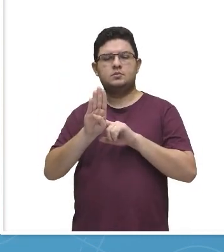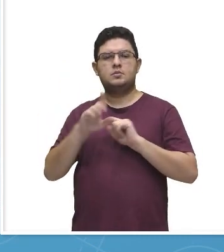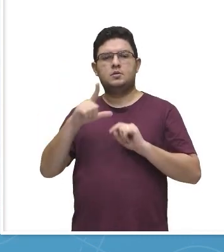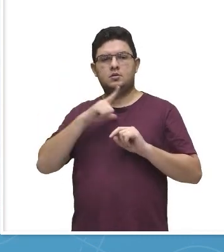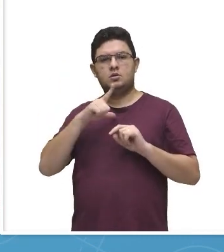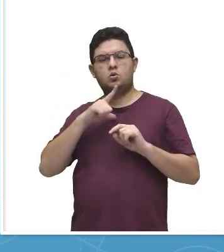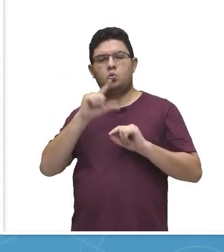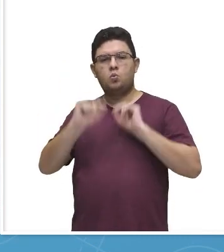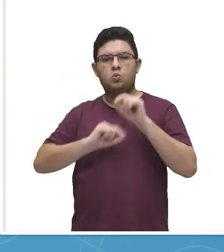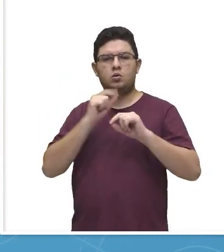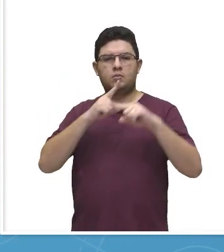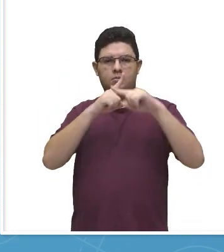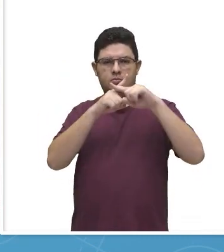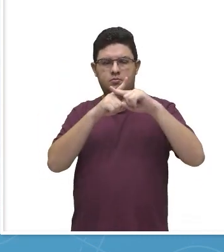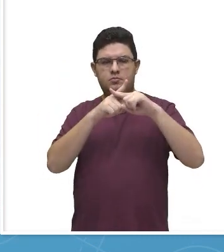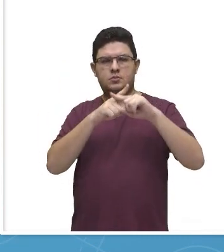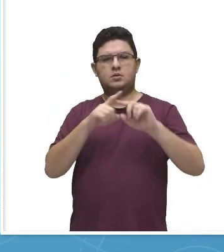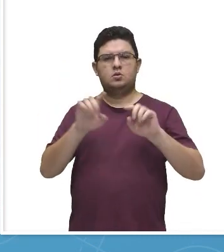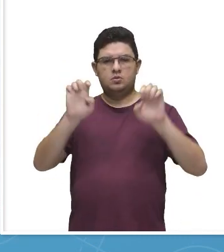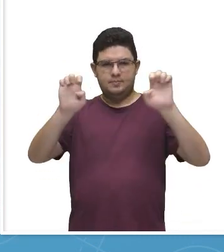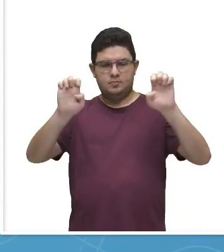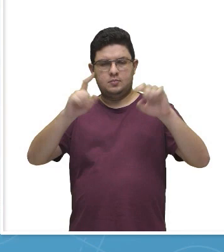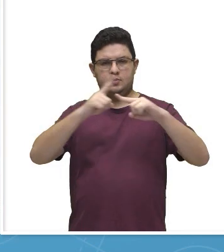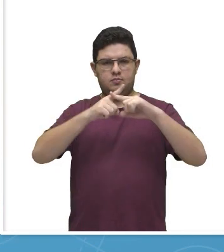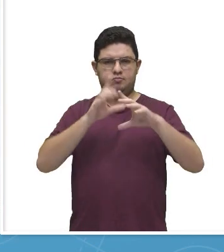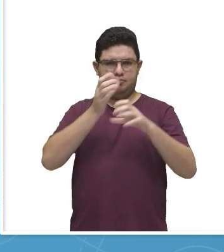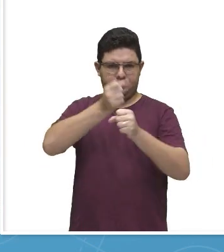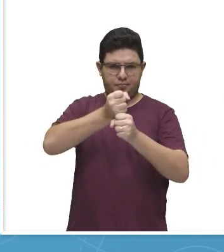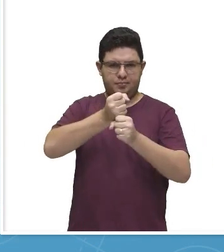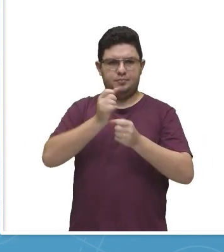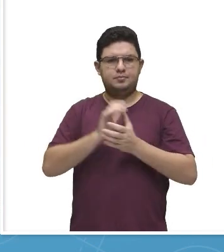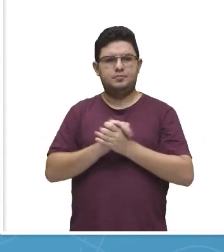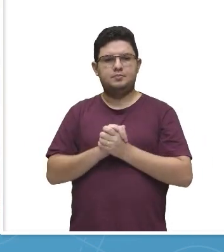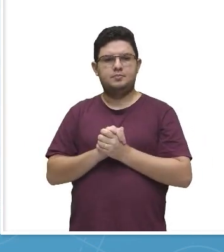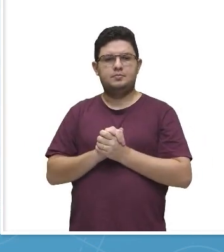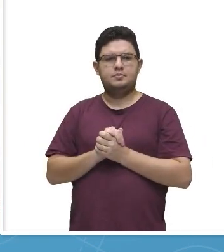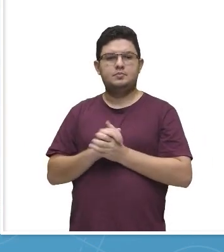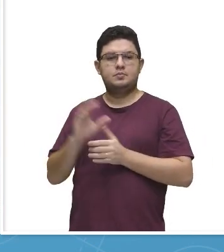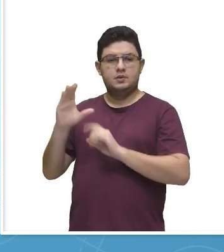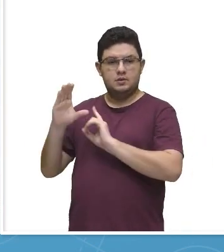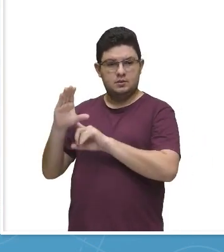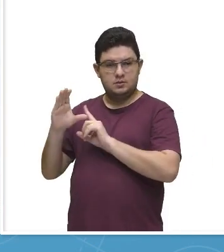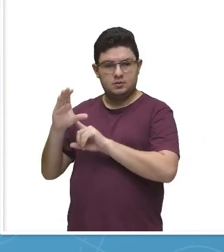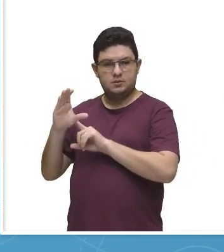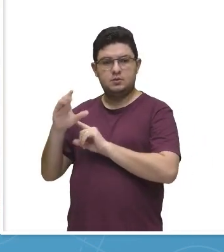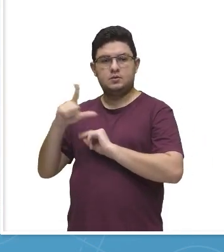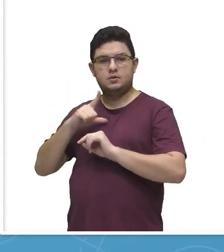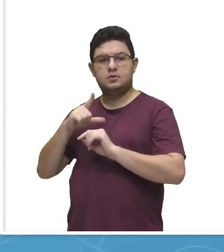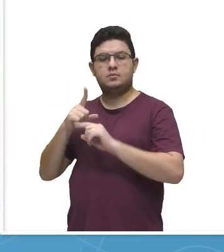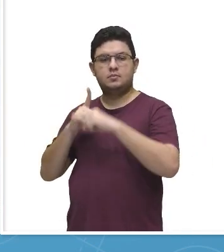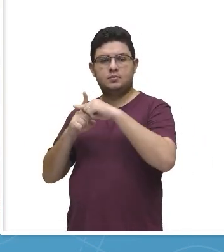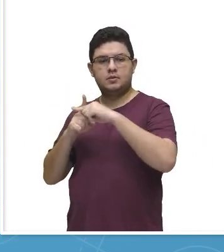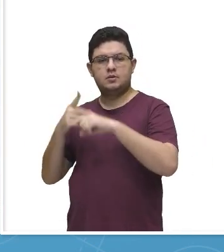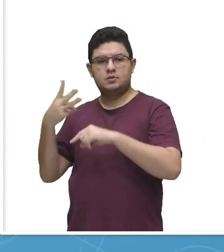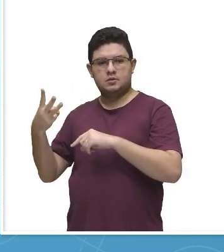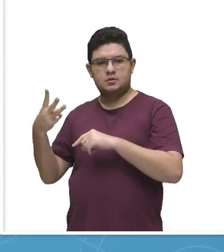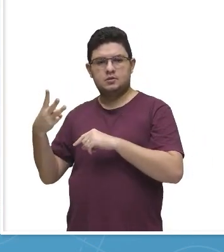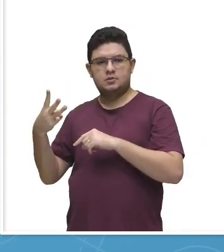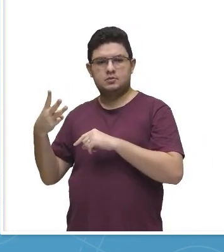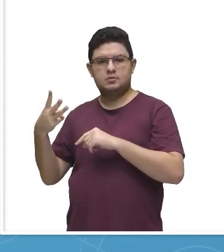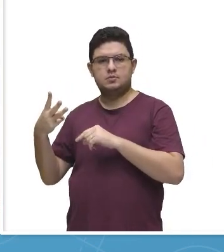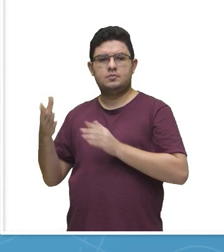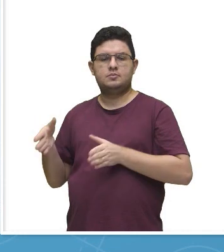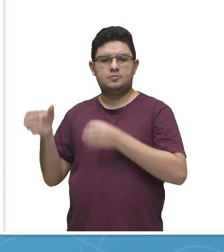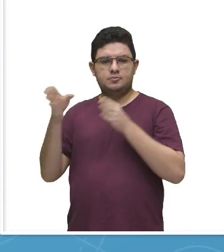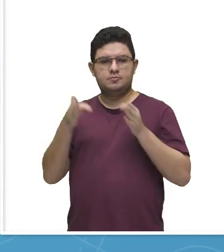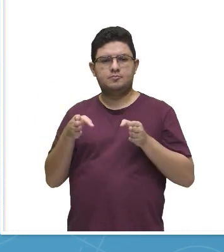2, 3 vezes 4, 12. Letra C, eu tenho mais 3 a quarta, que